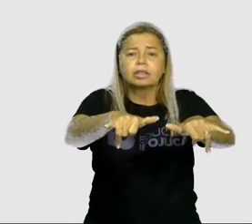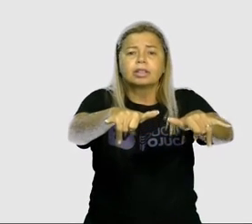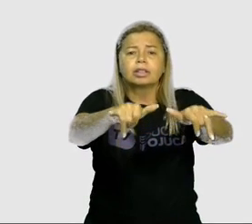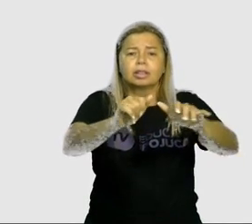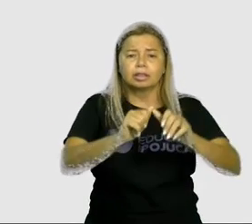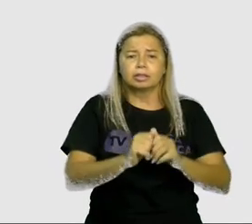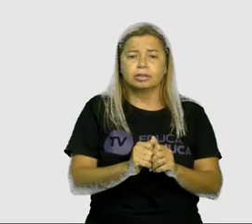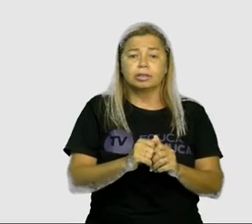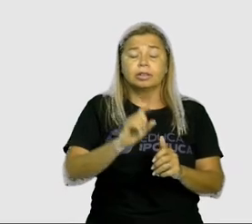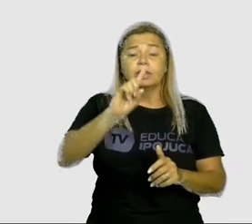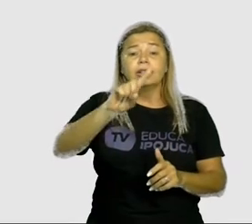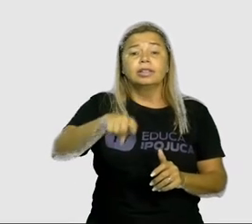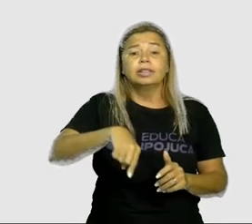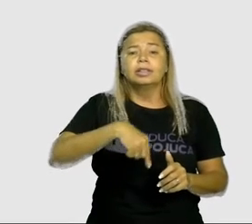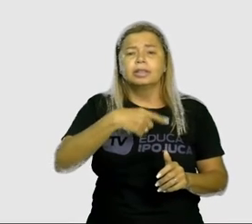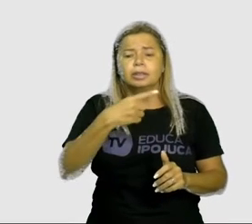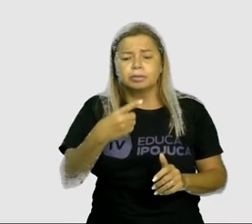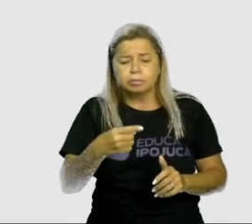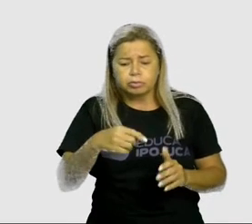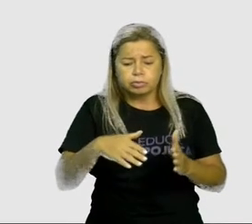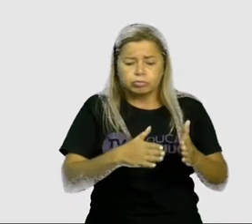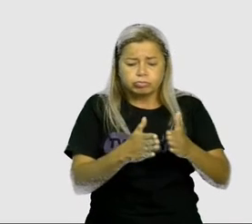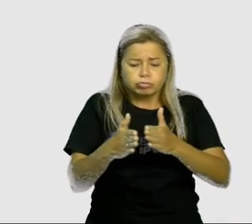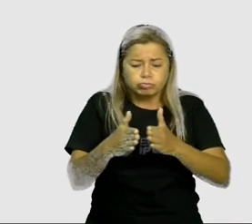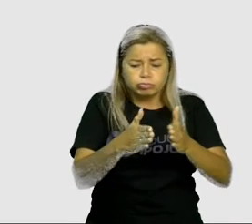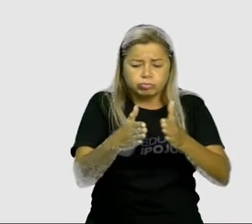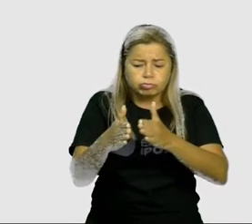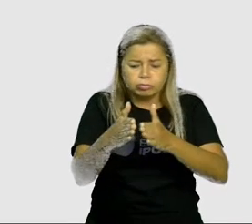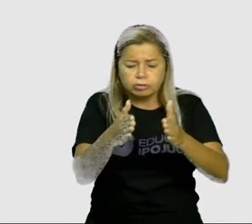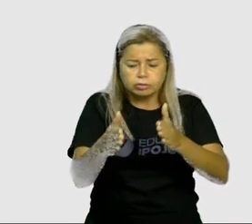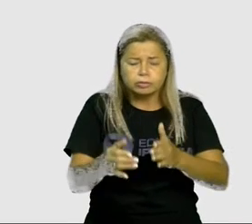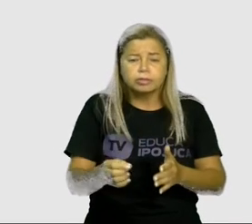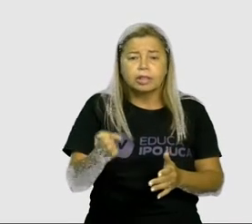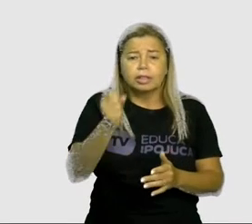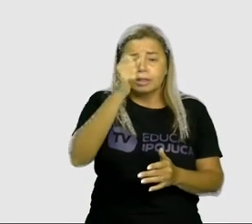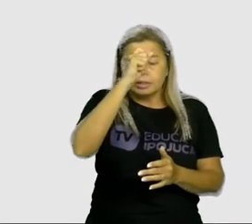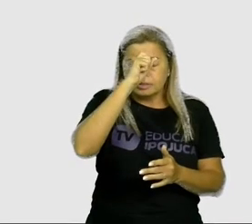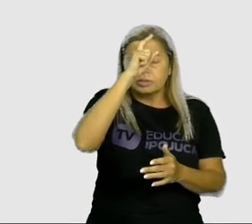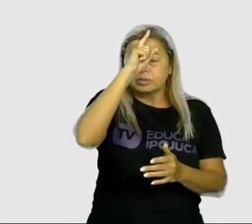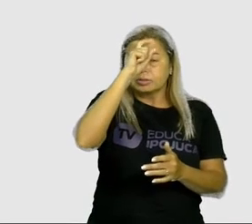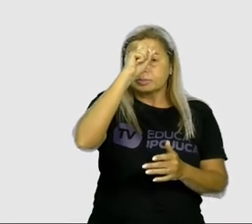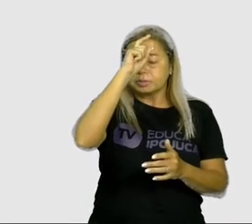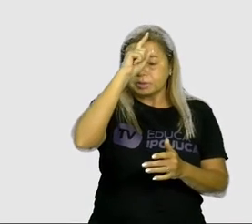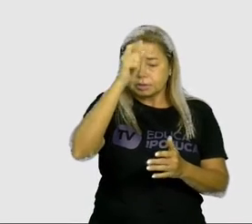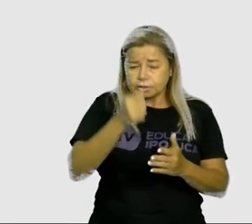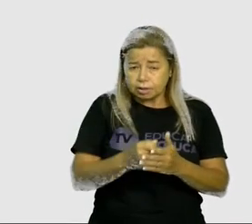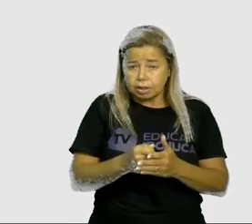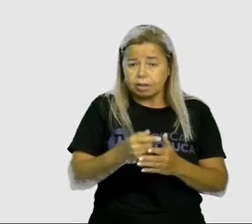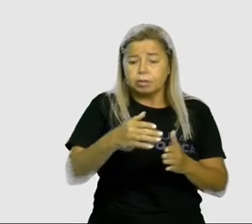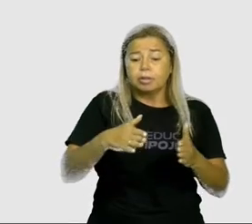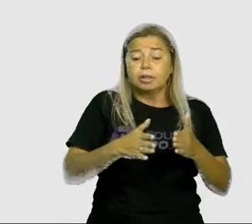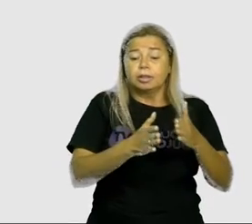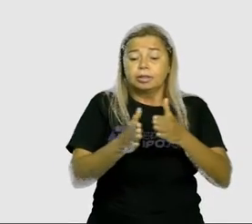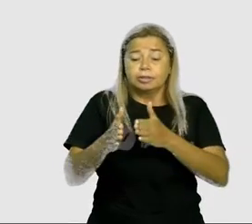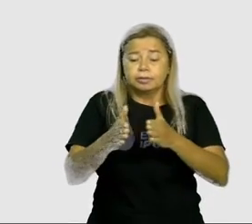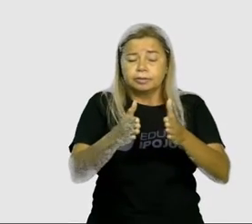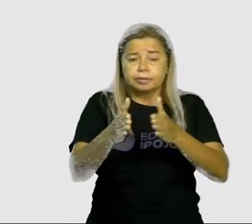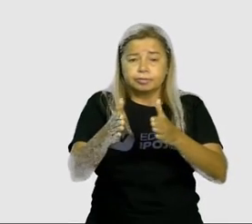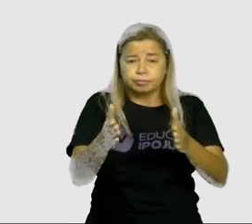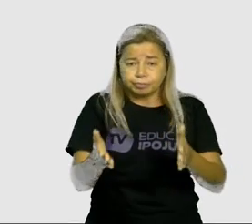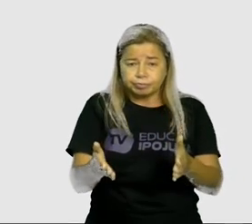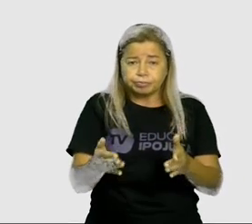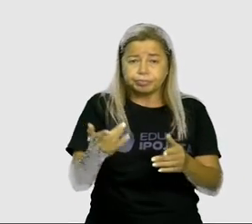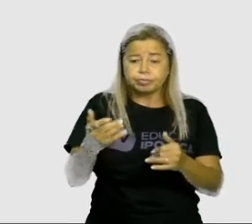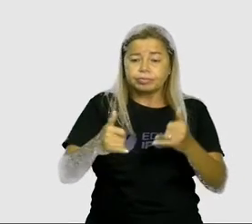pouco pela frente do hospital né em seguida e ela usa no meio entre o